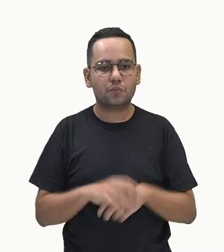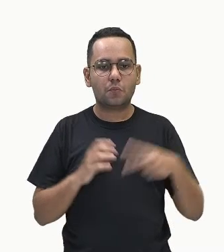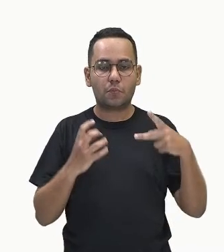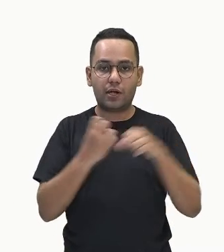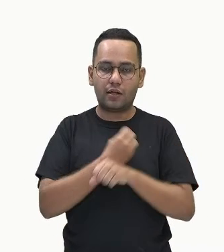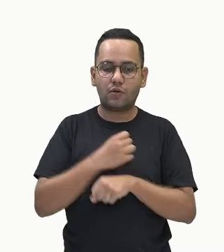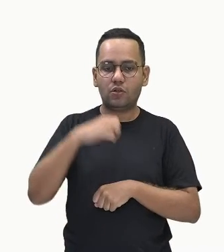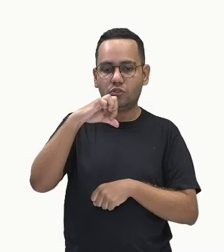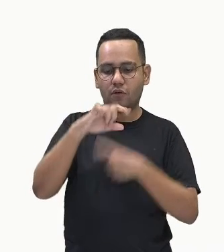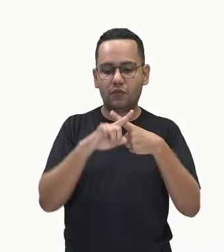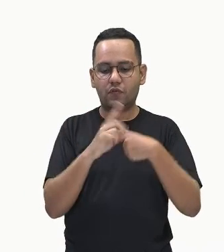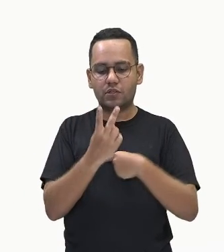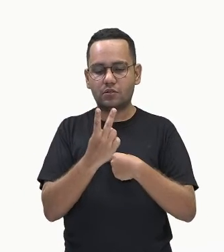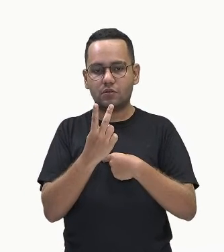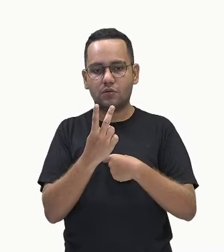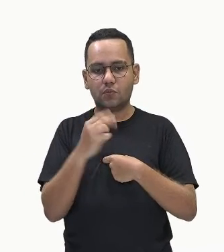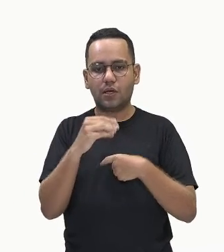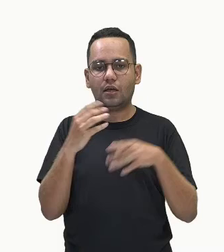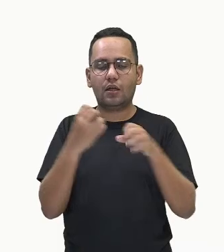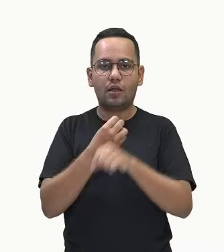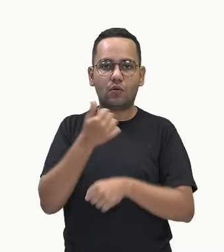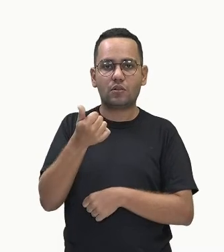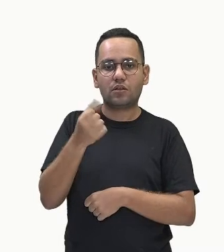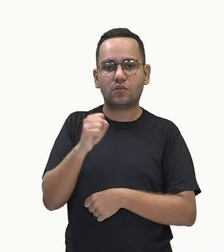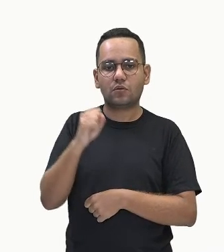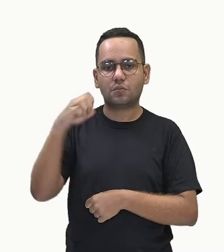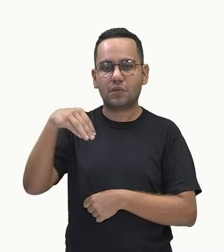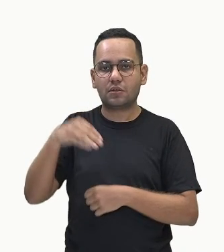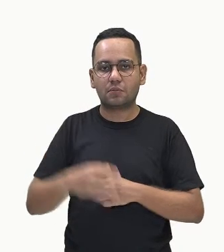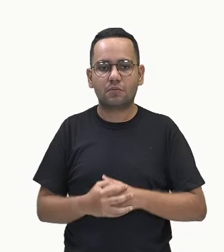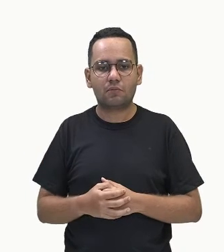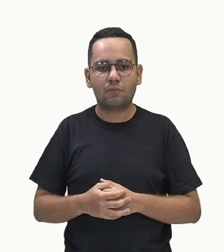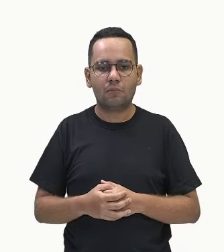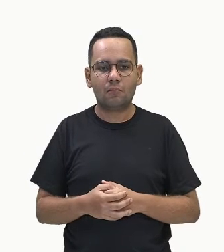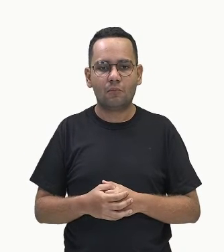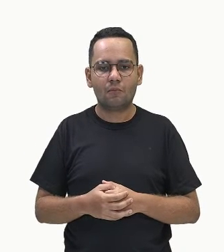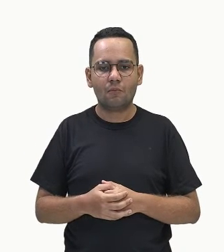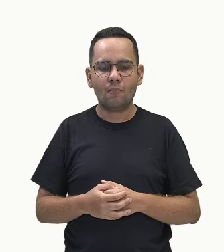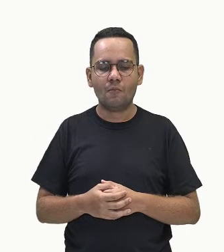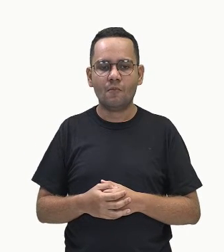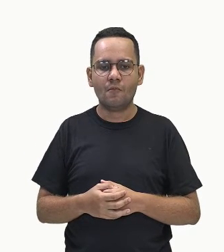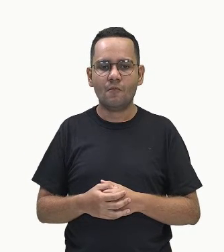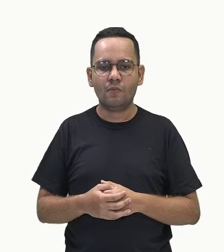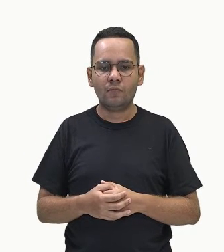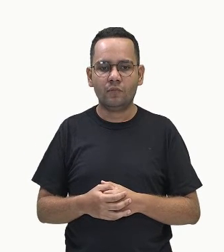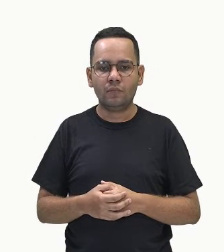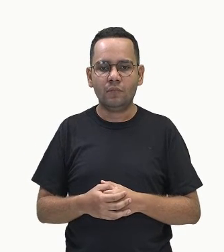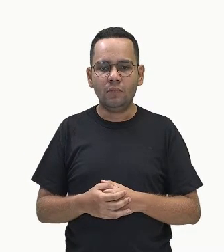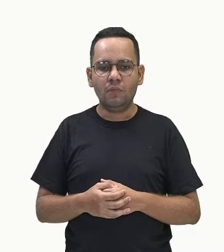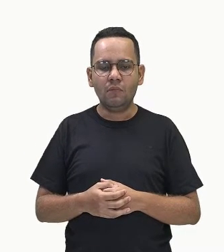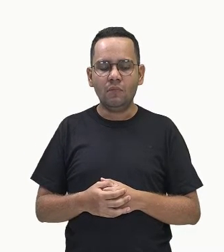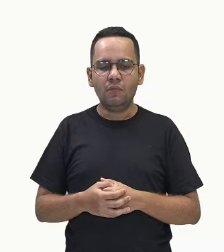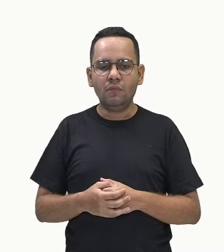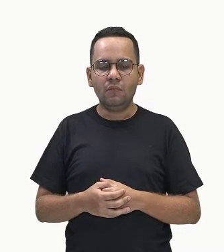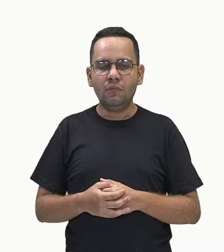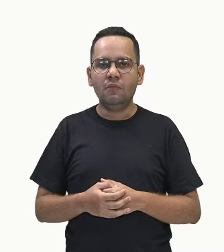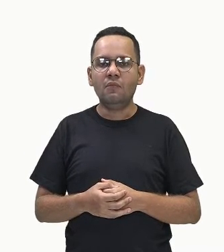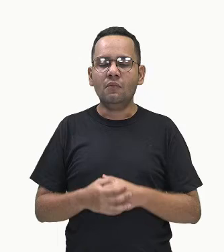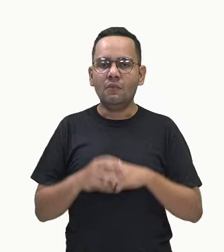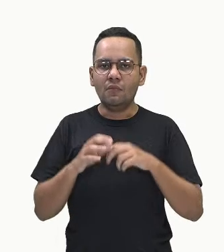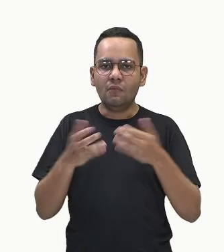lados vezes 2, então eu tenho 18 metros. O que falta aí? Agora a gente vai aplicar a expressão,